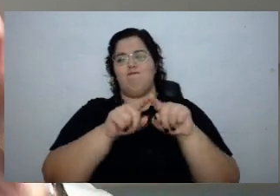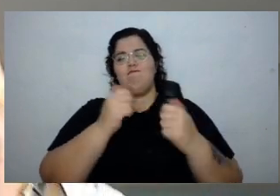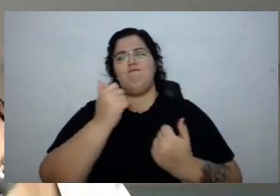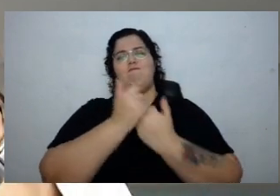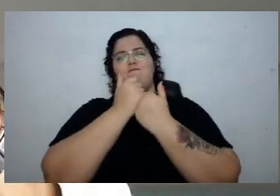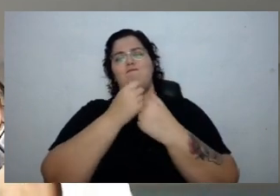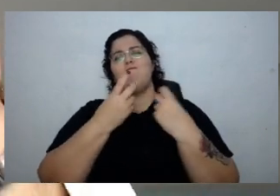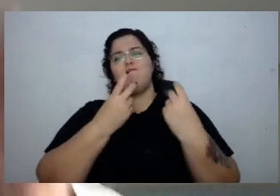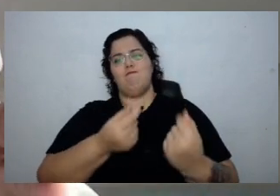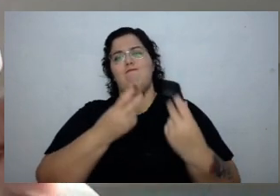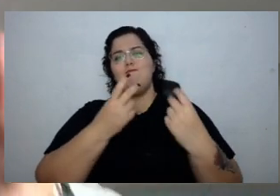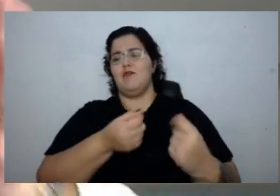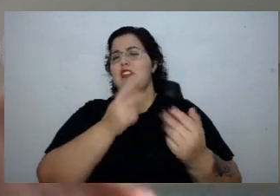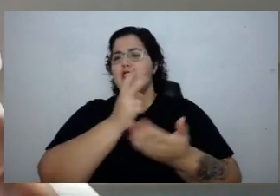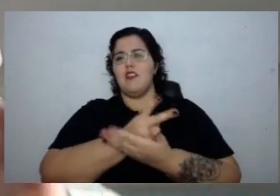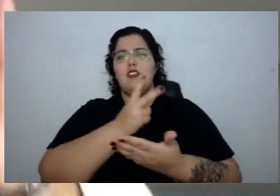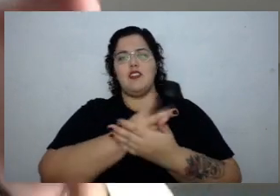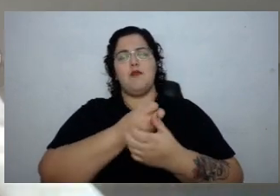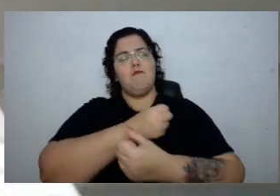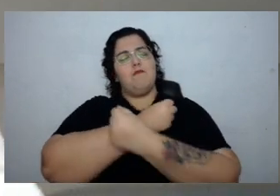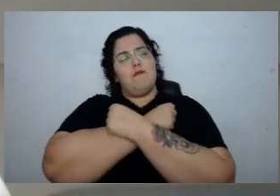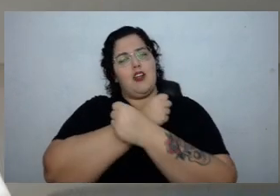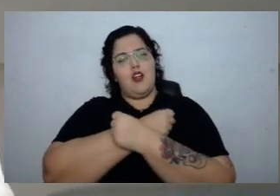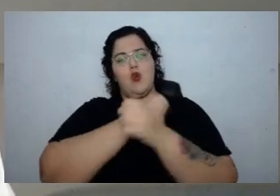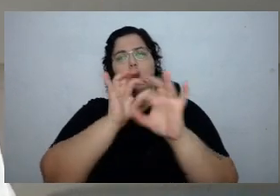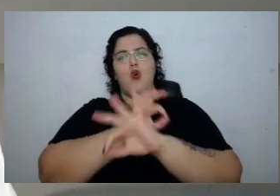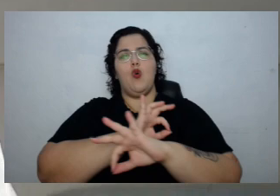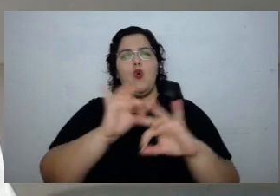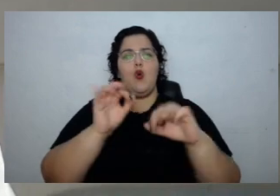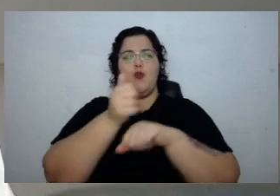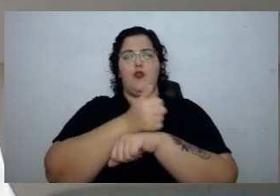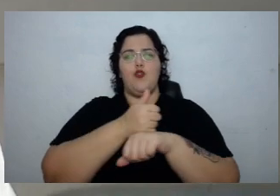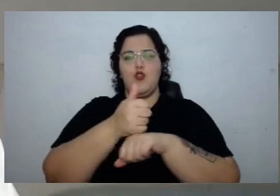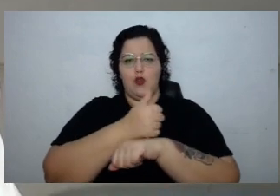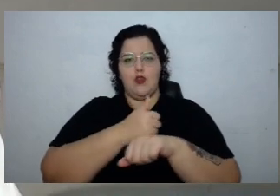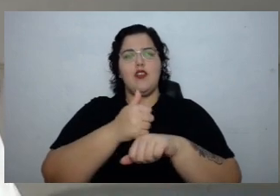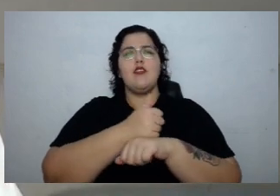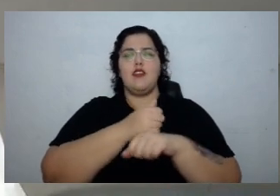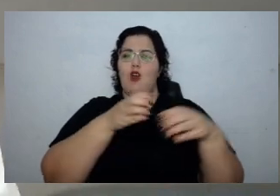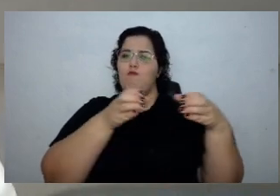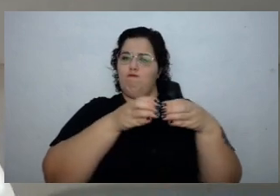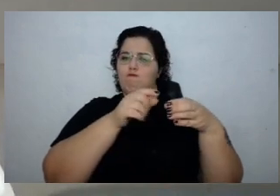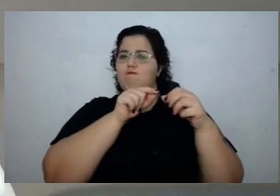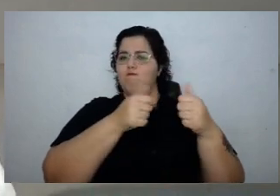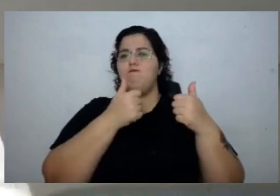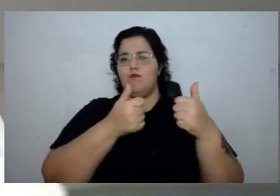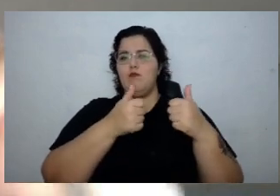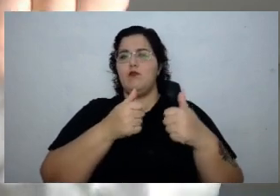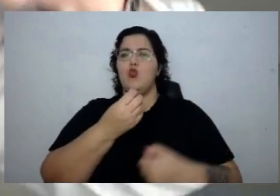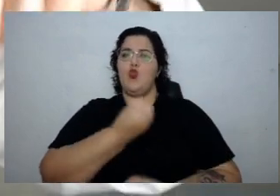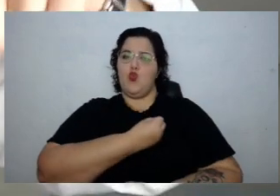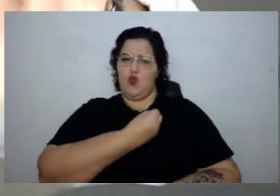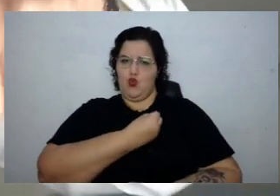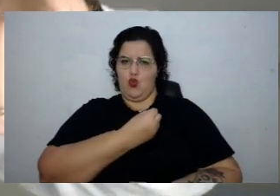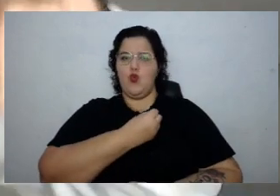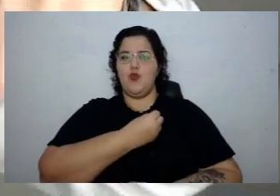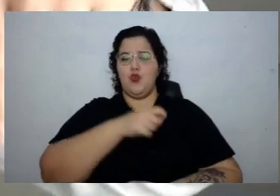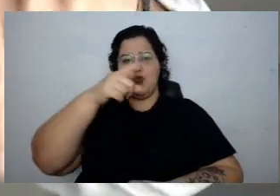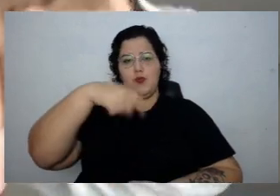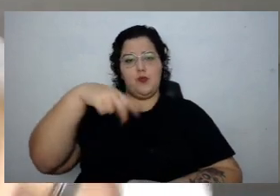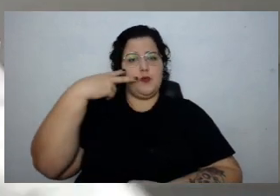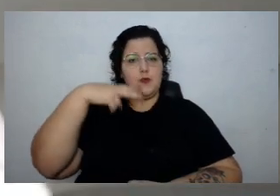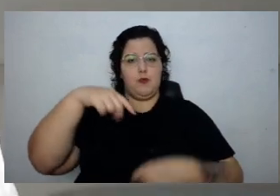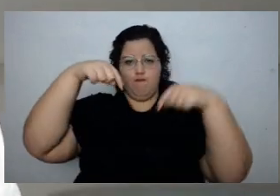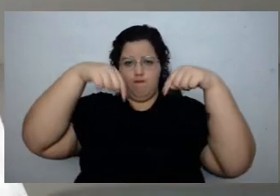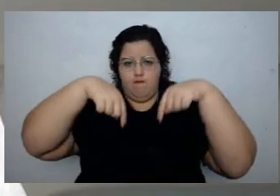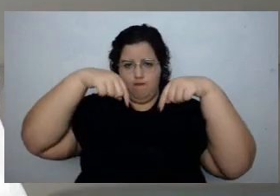Parceiros que estão com a gente sempre. Hein? Um grande abraço a todos os profissionais que compõem o quadro da Lauisen. Os telefones da Lauisen você